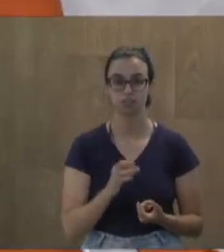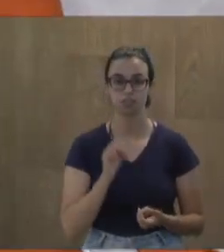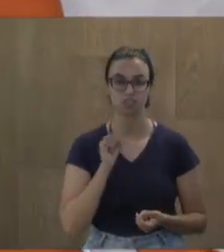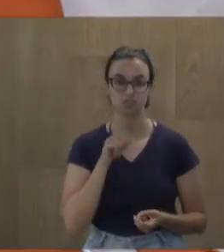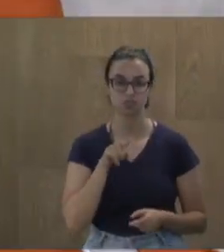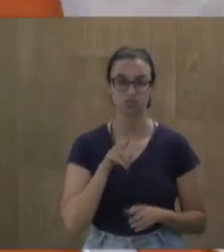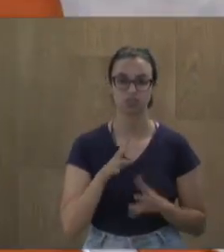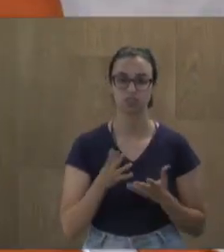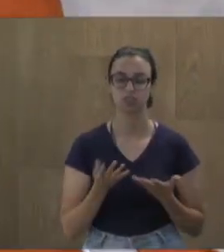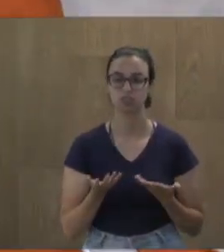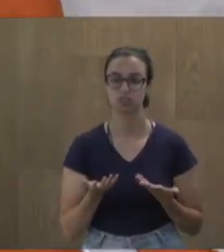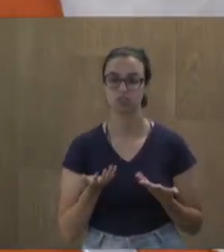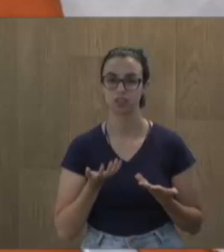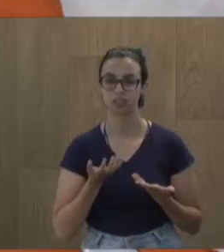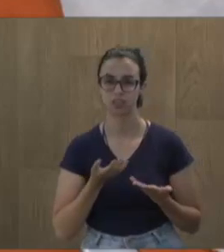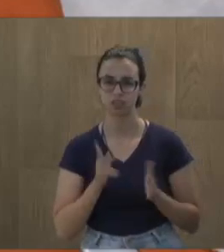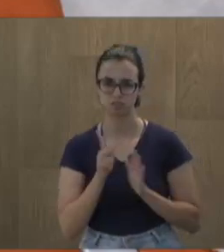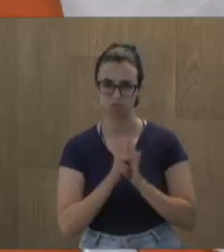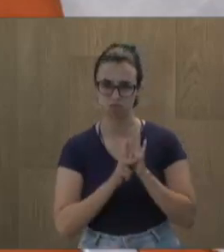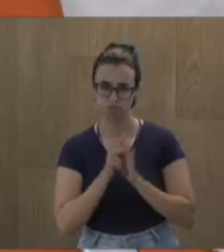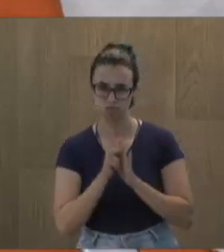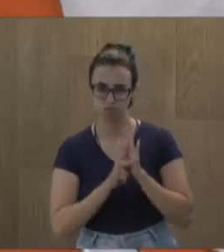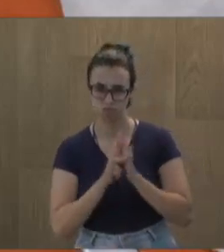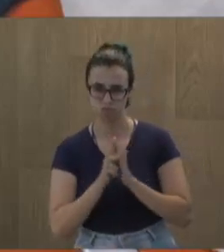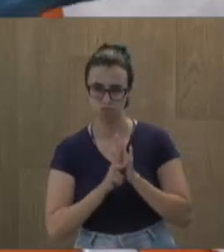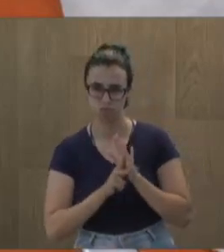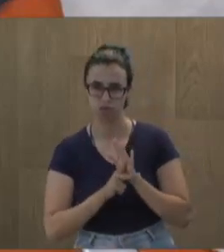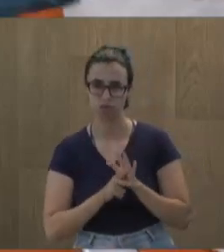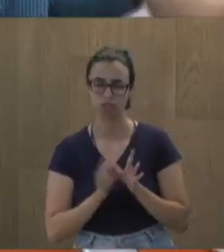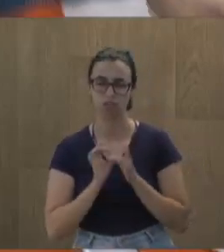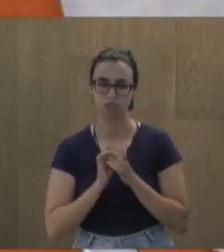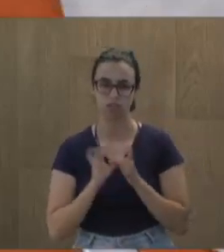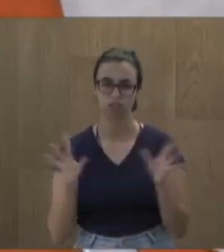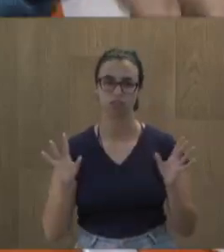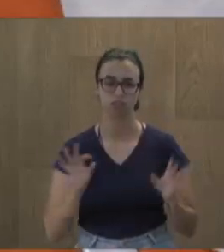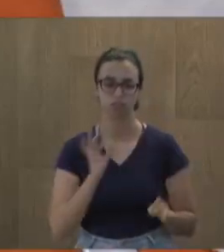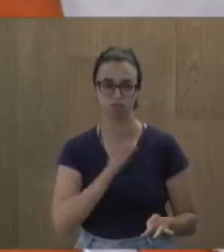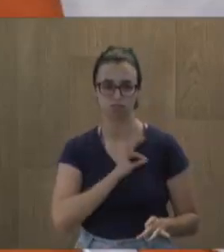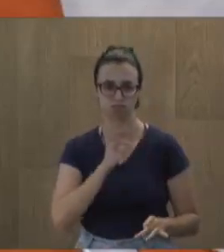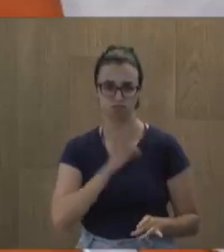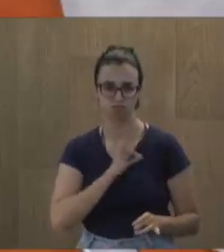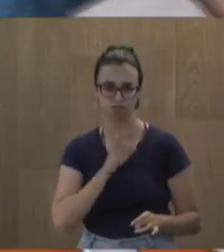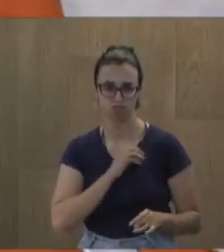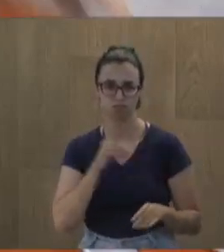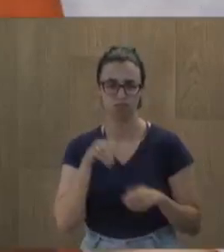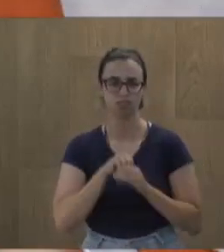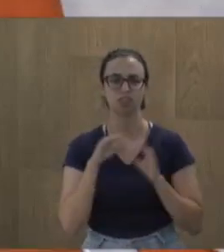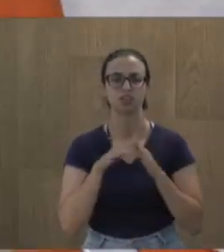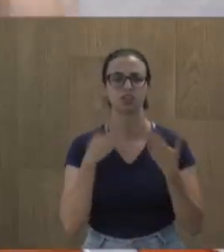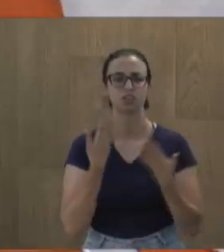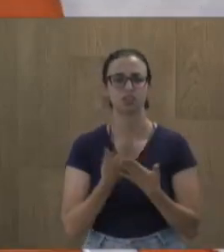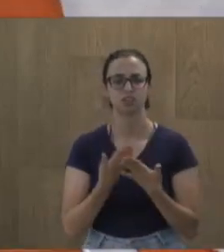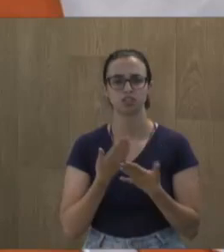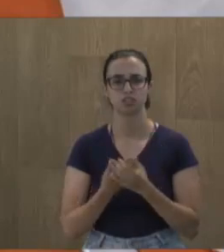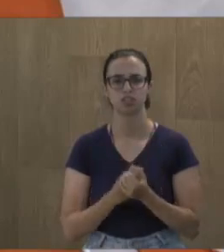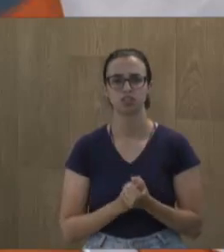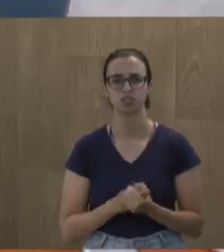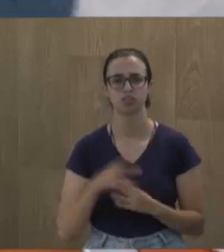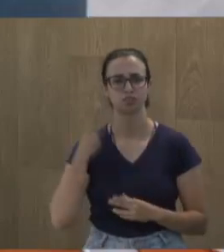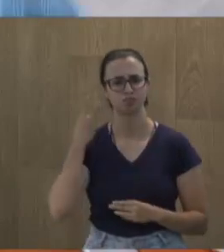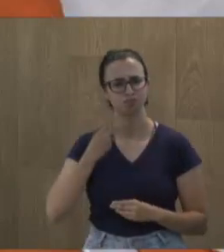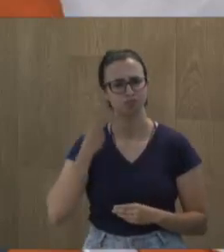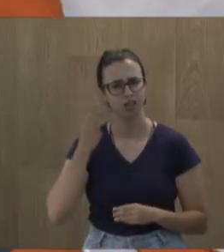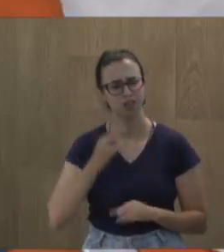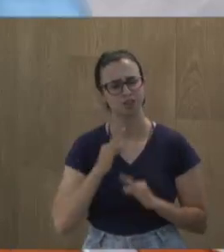o senhor mandar para cá um projeto de urgência para autorizar o senhor colocar o guardas Armadas em todas as escolas nenhum Vereador